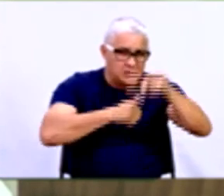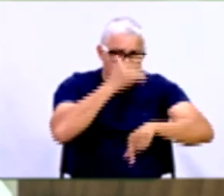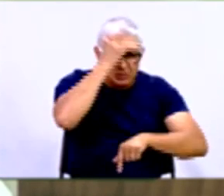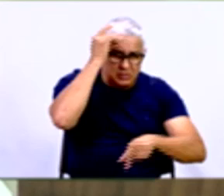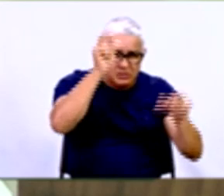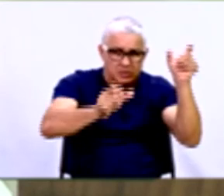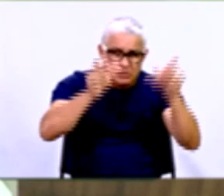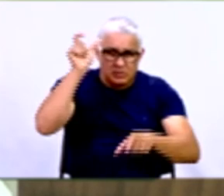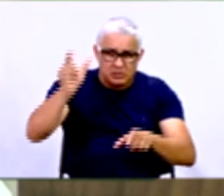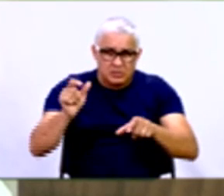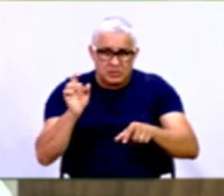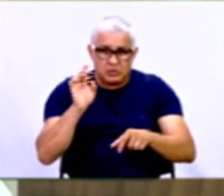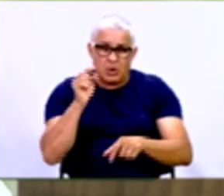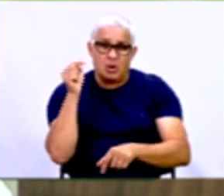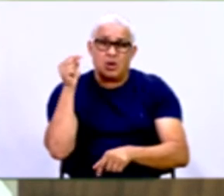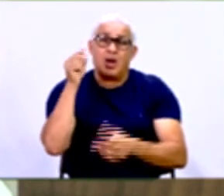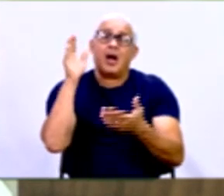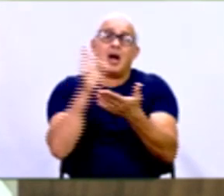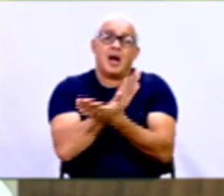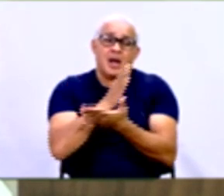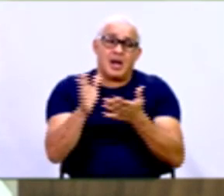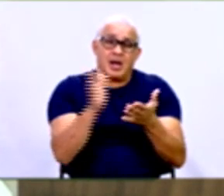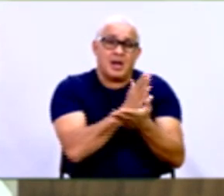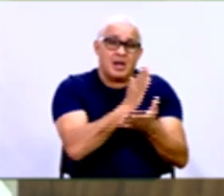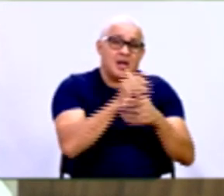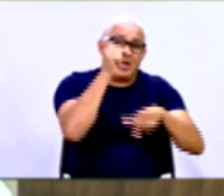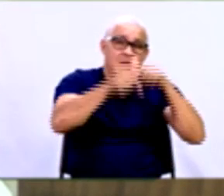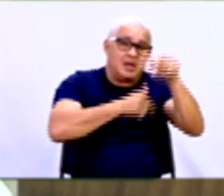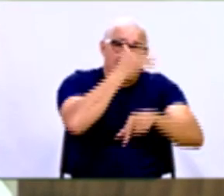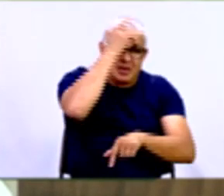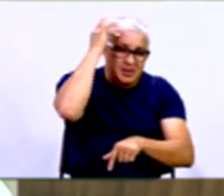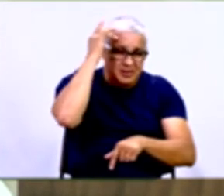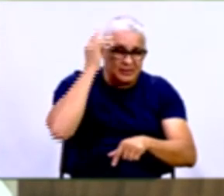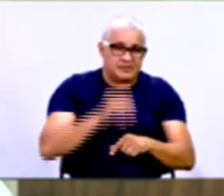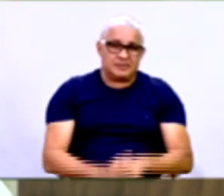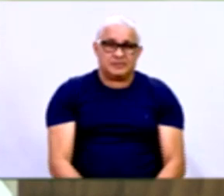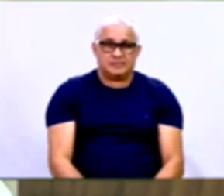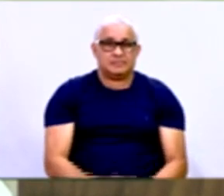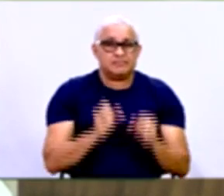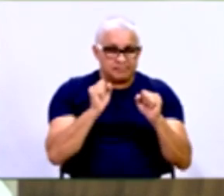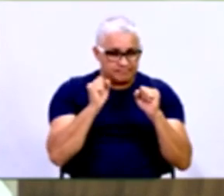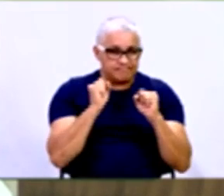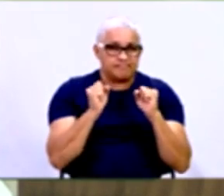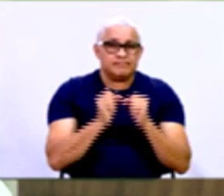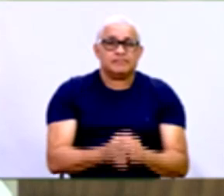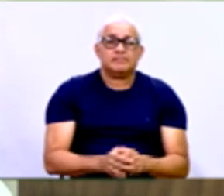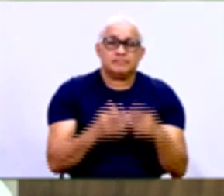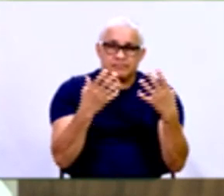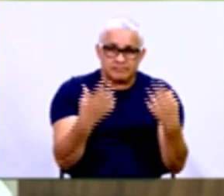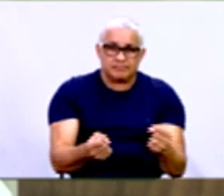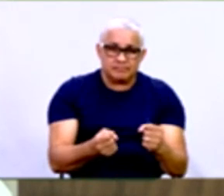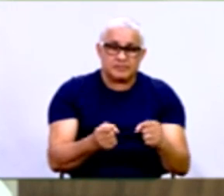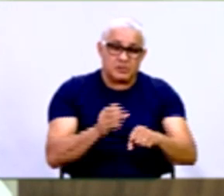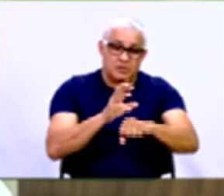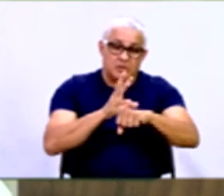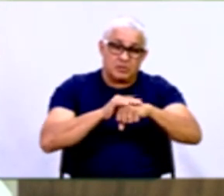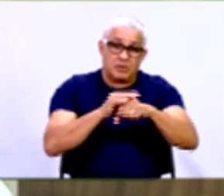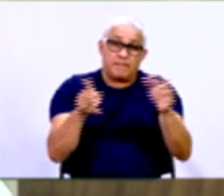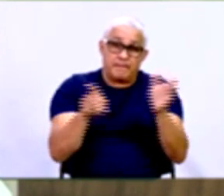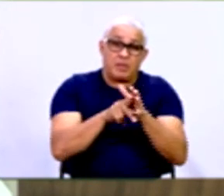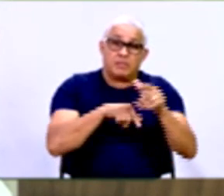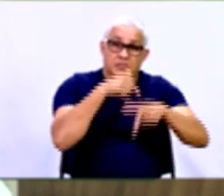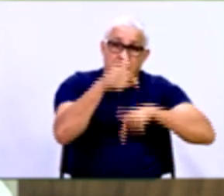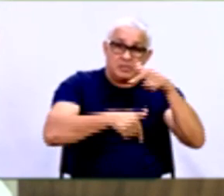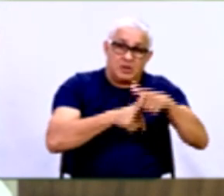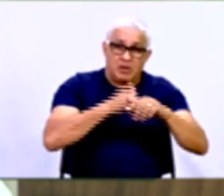afeta todos, afeta apenas alguns trabalhadores. Nesse caso, ela pode ser considerada uma doença de trabalho, mas não exatamente uma